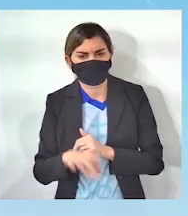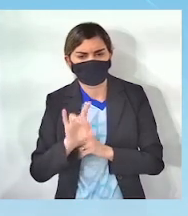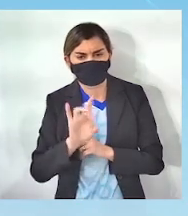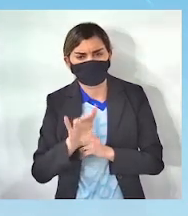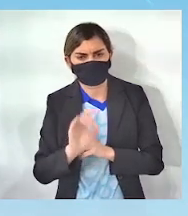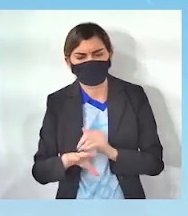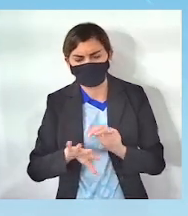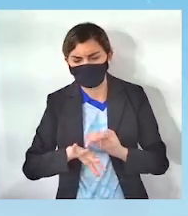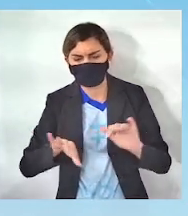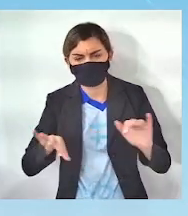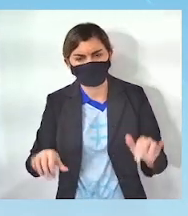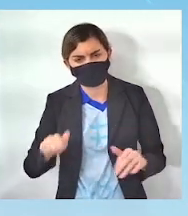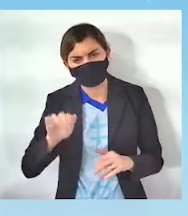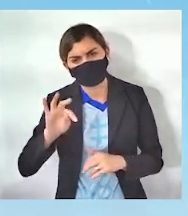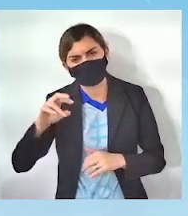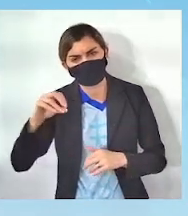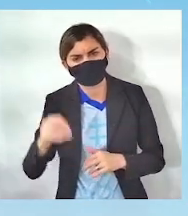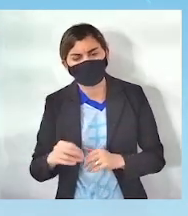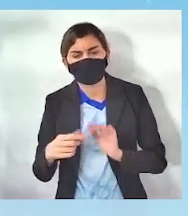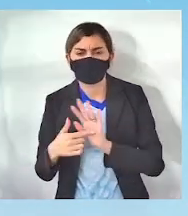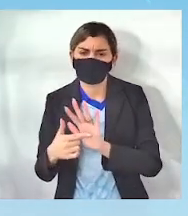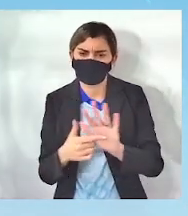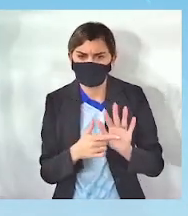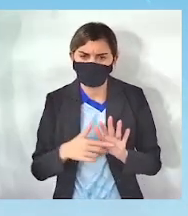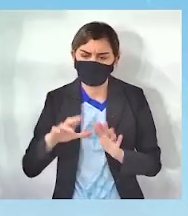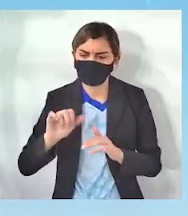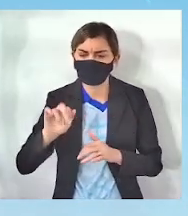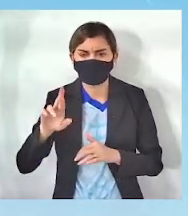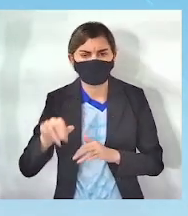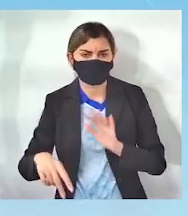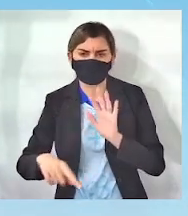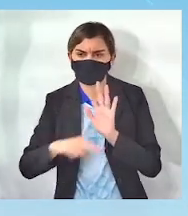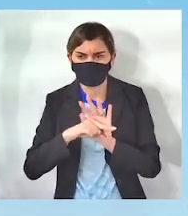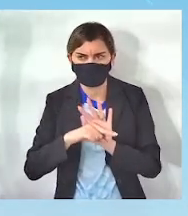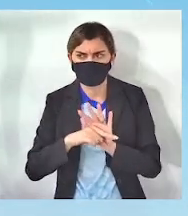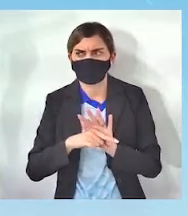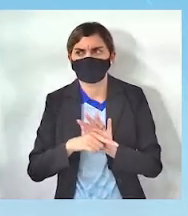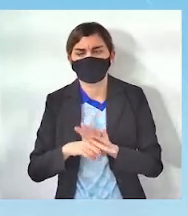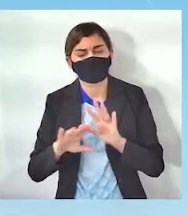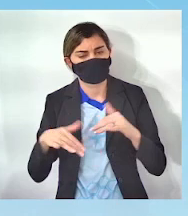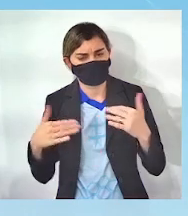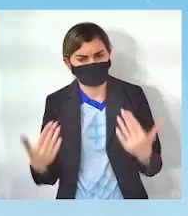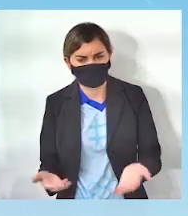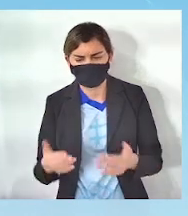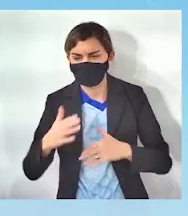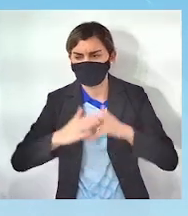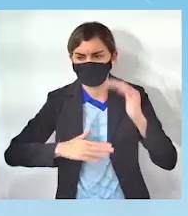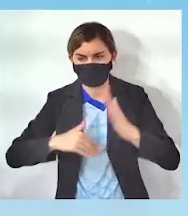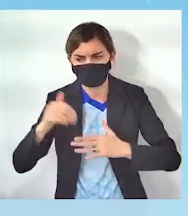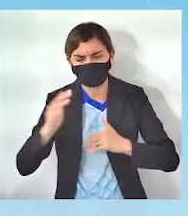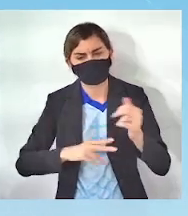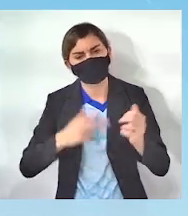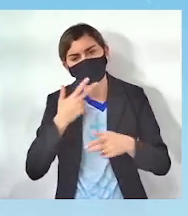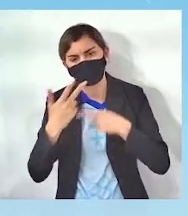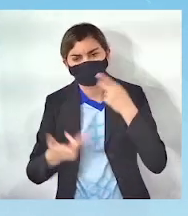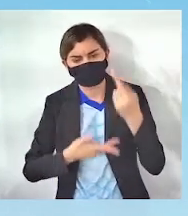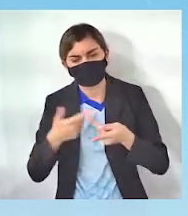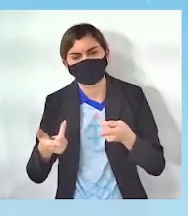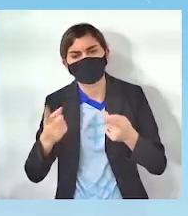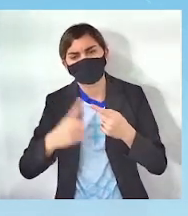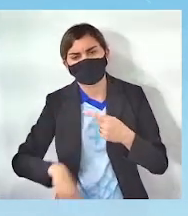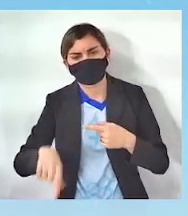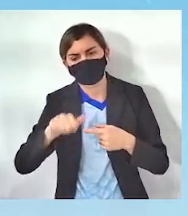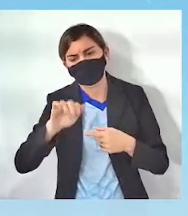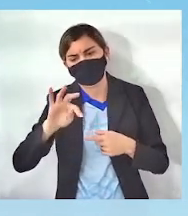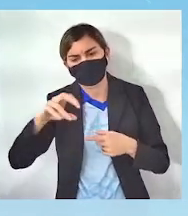uma parte do átomo, e apresentam carga negativa. Então, na prática, o que é que ele está dizendo para a gente? Olha, o